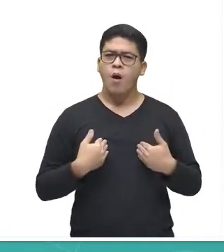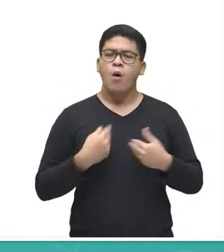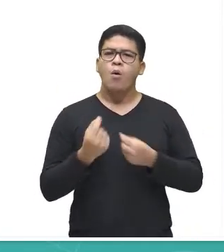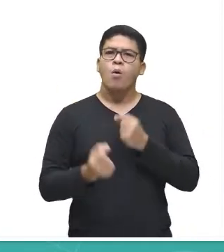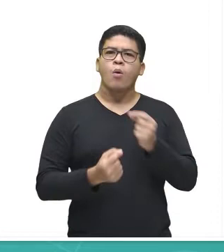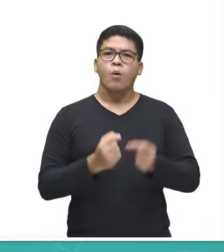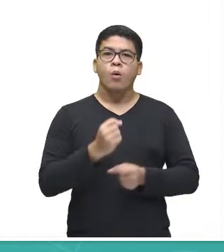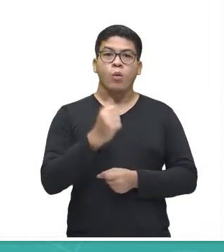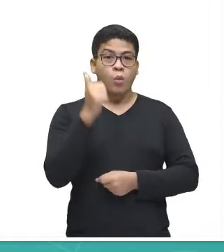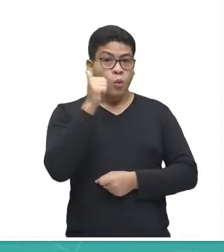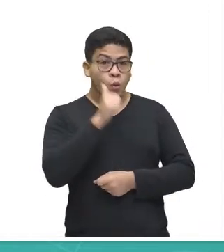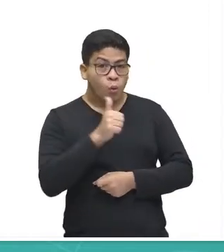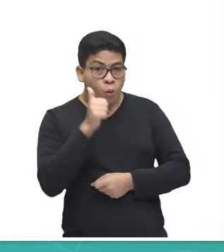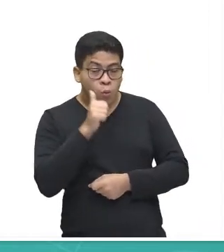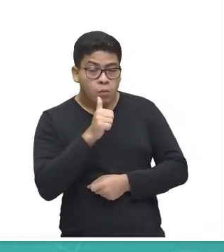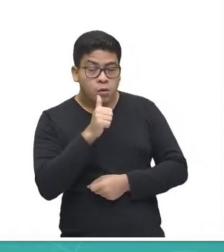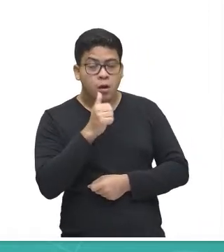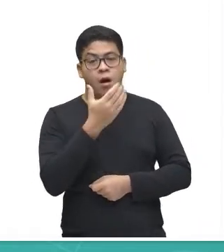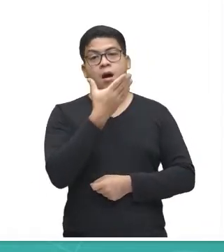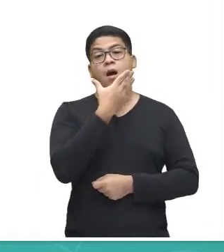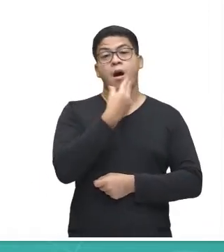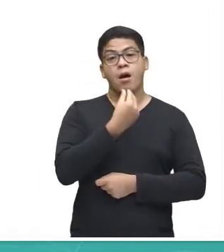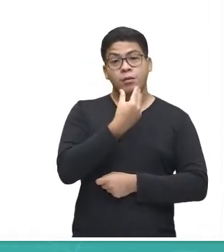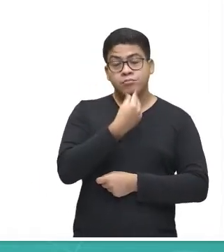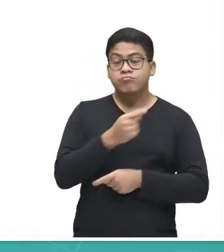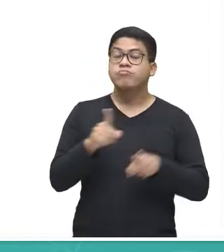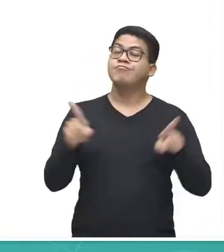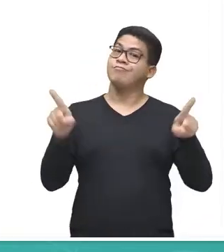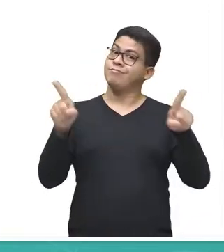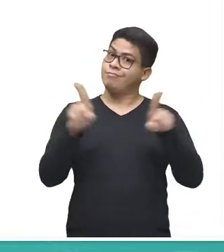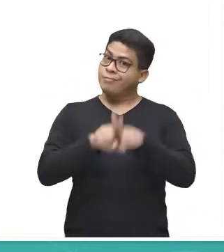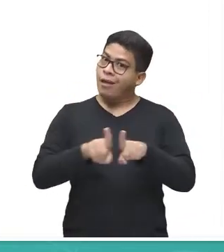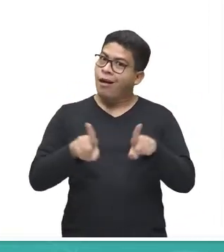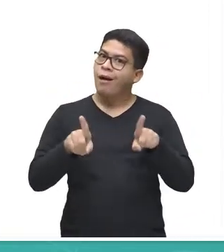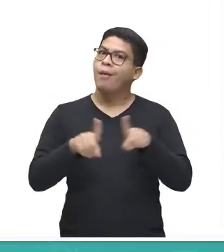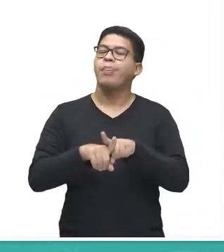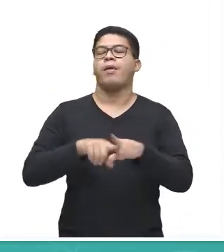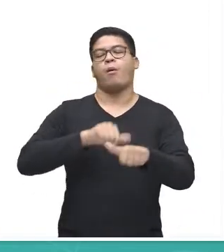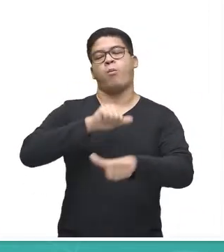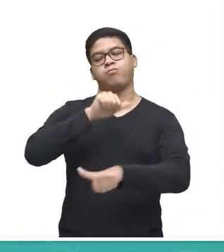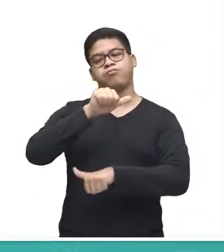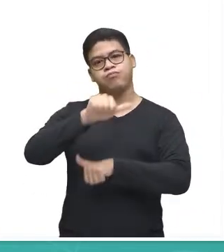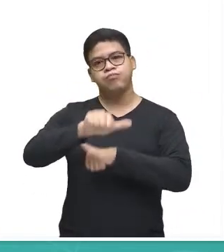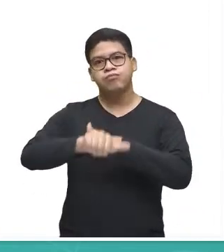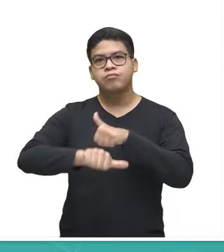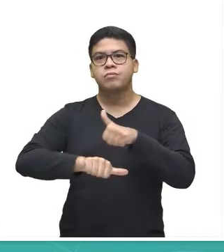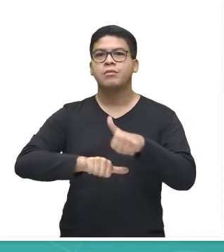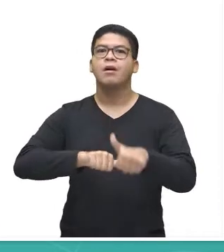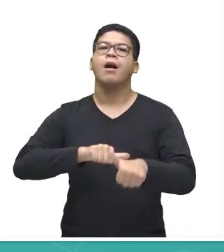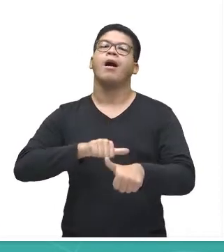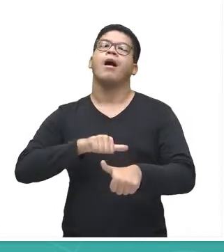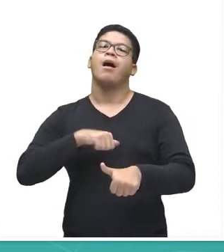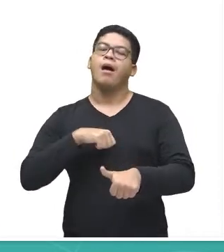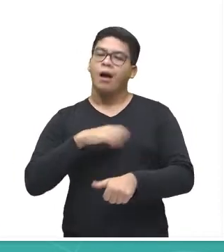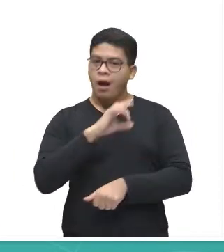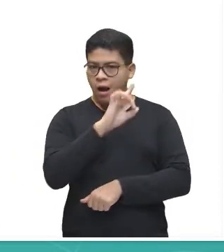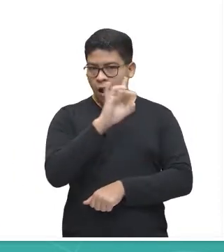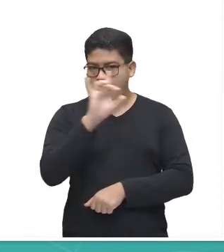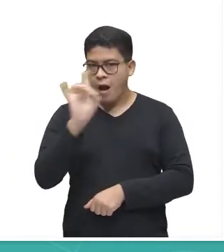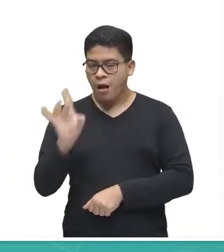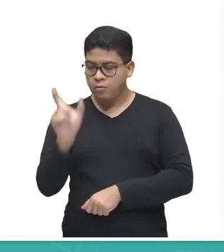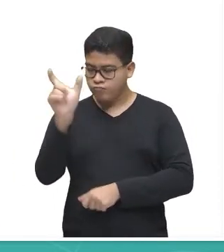da menina, Então, meninos e meninas têm muitas mudanças, muitas